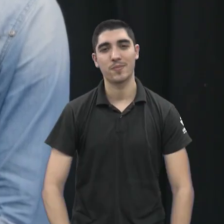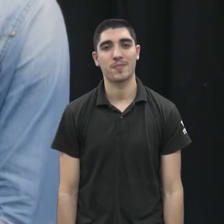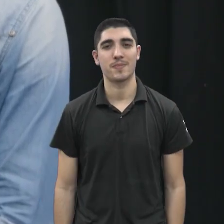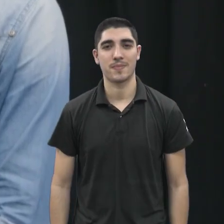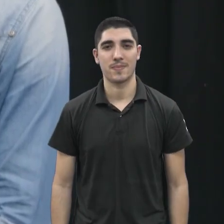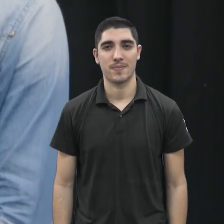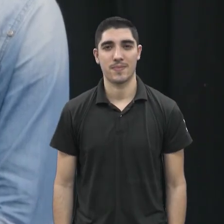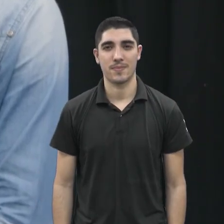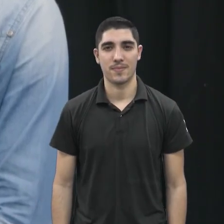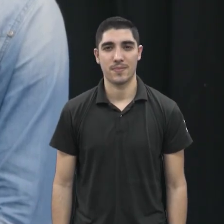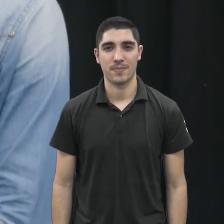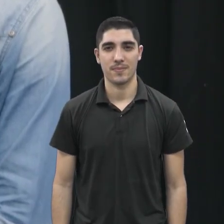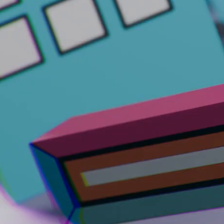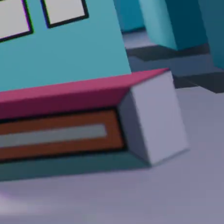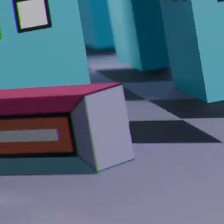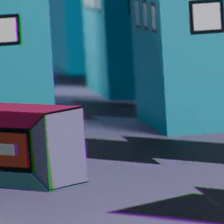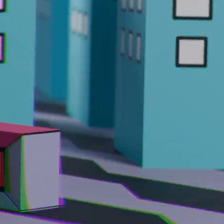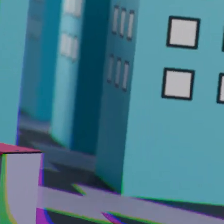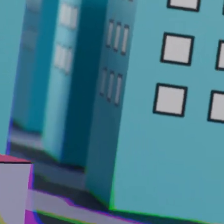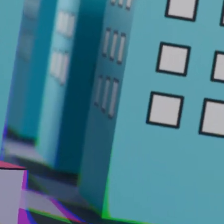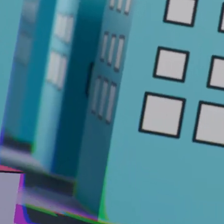mas fica aí, gente. Daqui a pouco a gente volta.